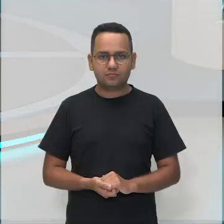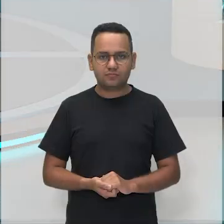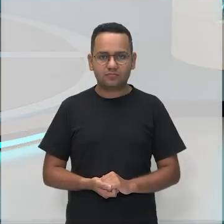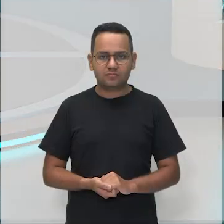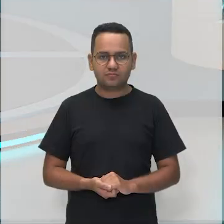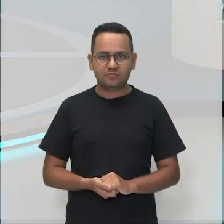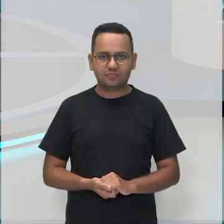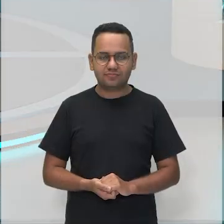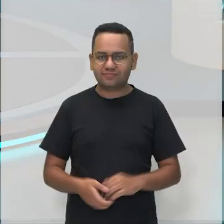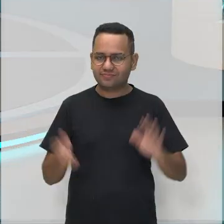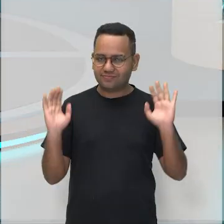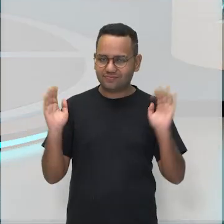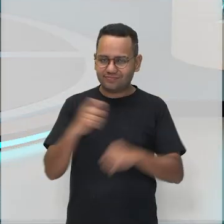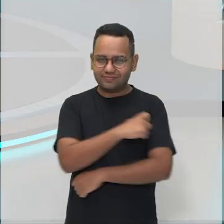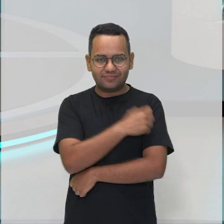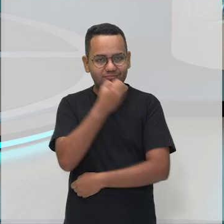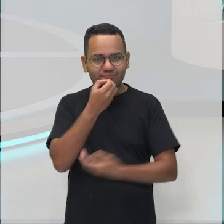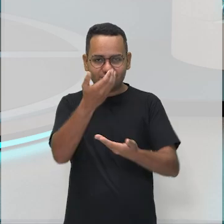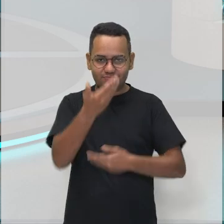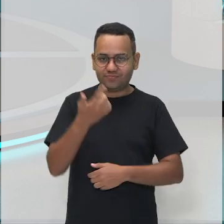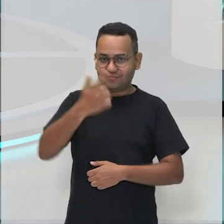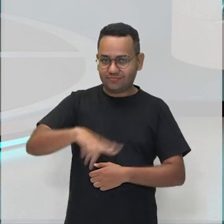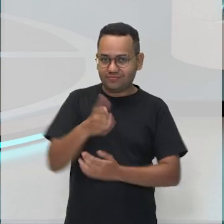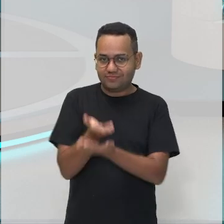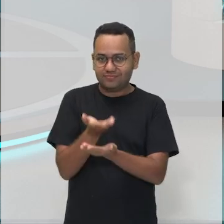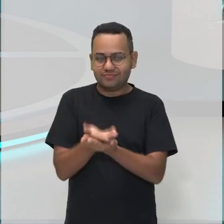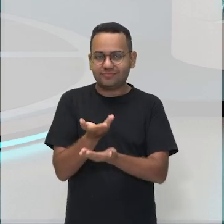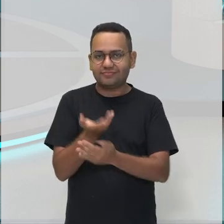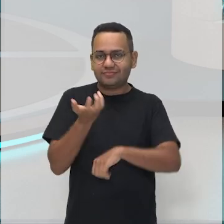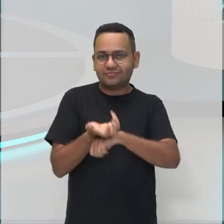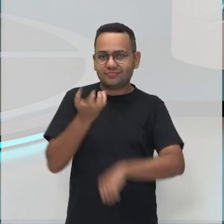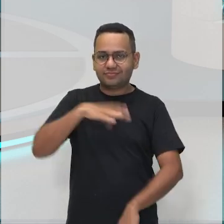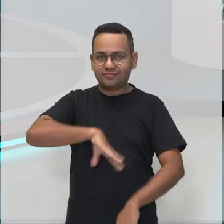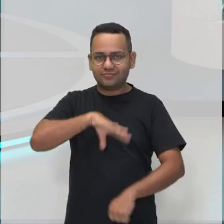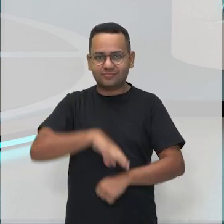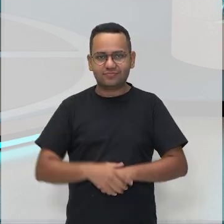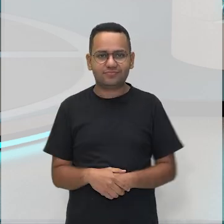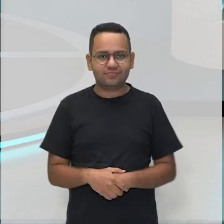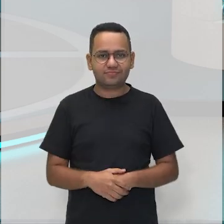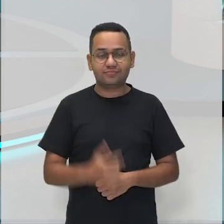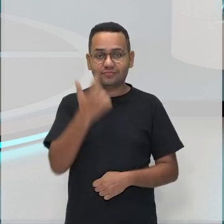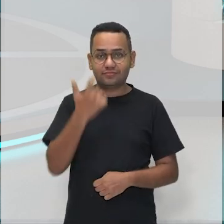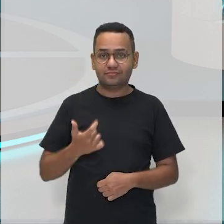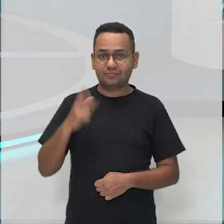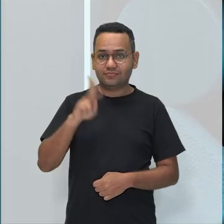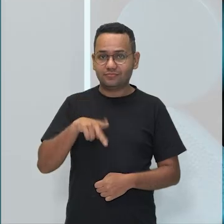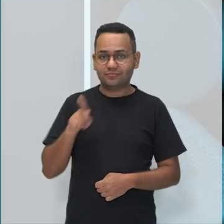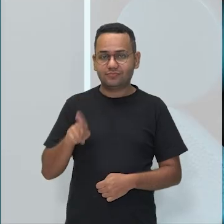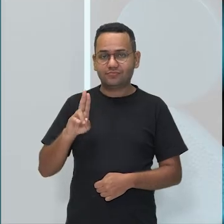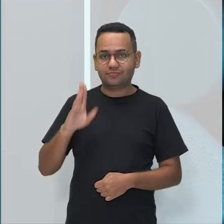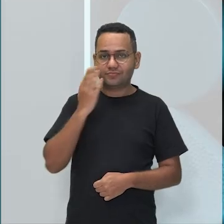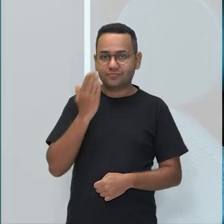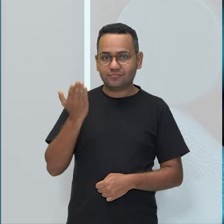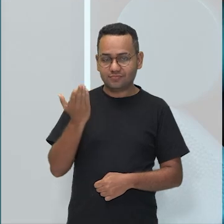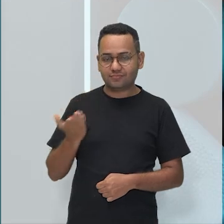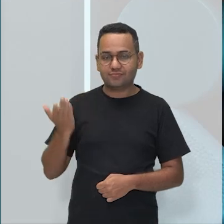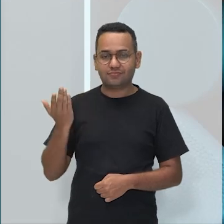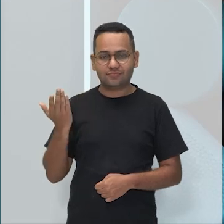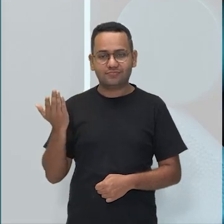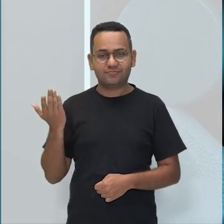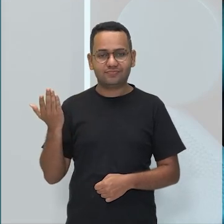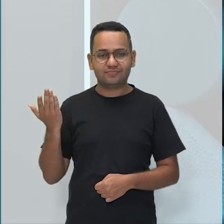Olá, turmas! Bem-vindos a mais uma aula de língua portuguesa. Eu sou o professor Denilson e vou